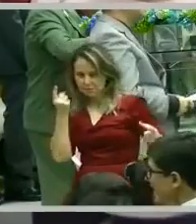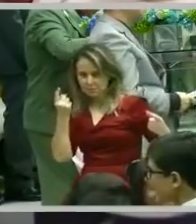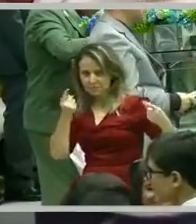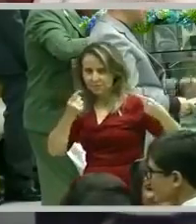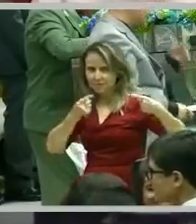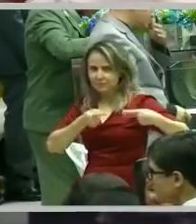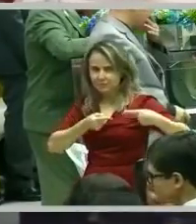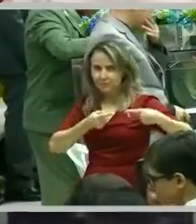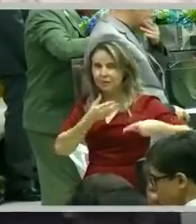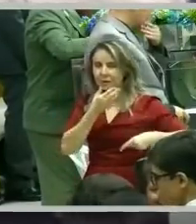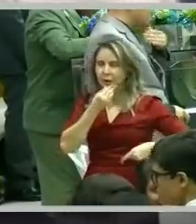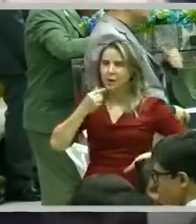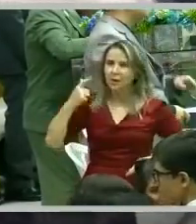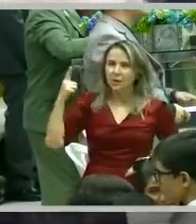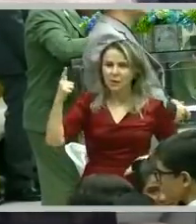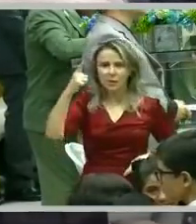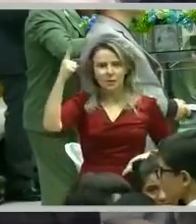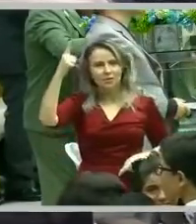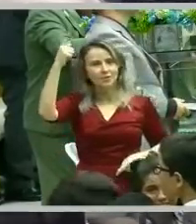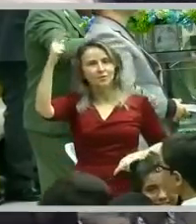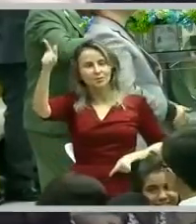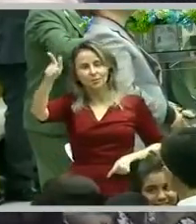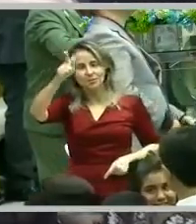Golias vai se levantar. E você quer ser usado assim mesmo?